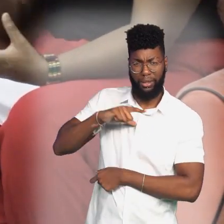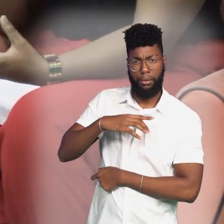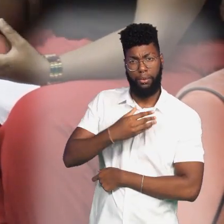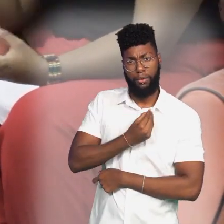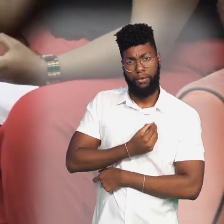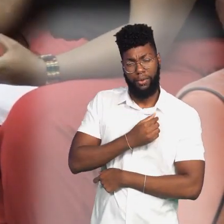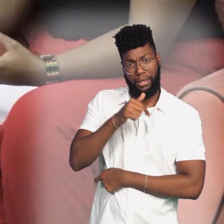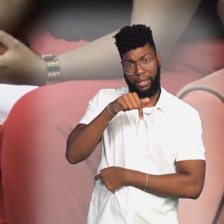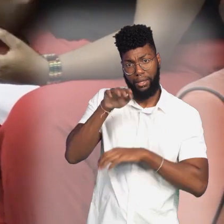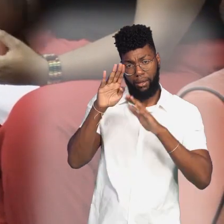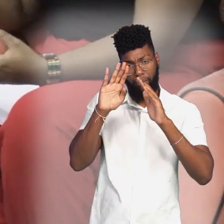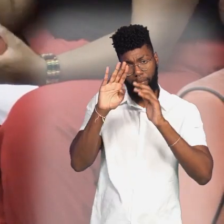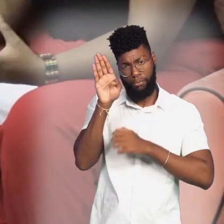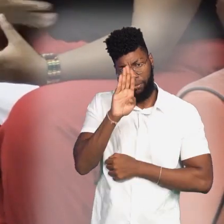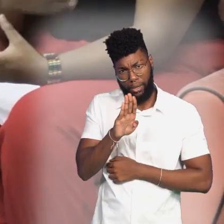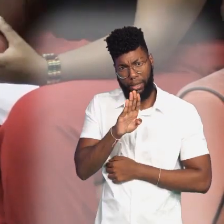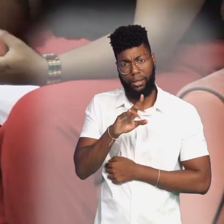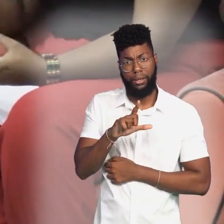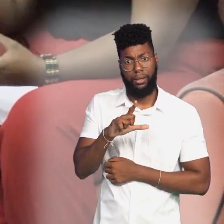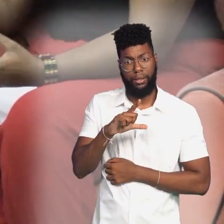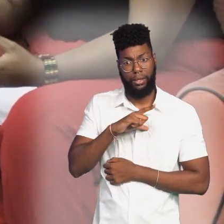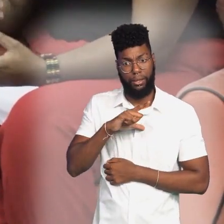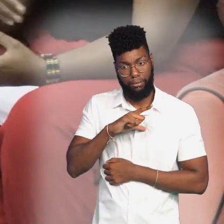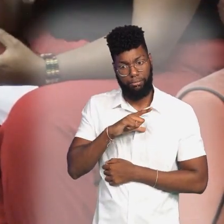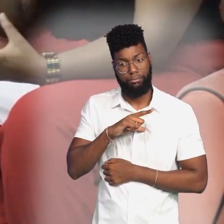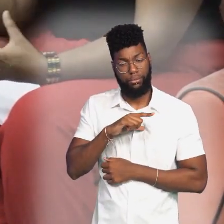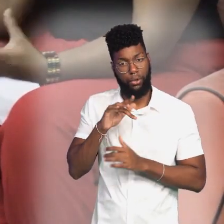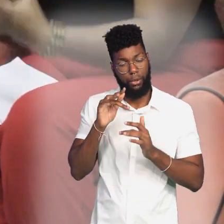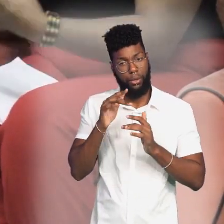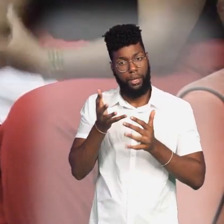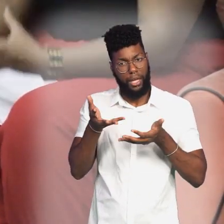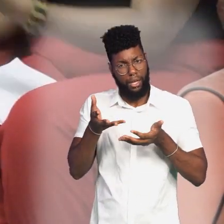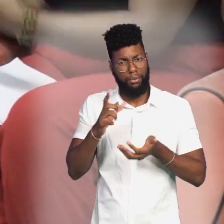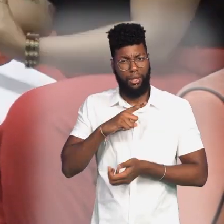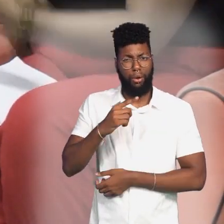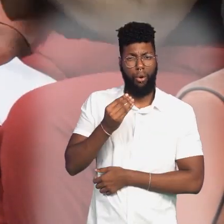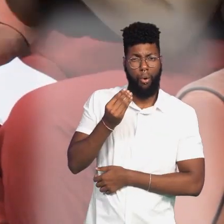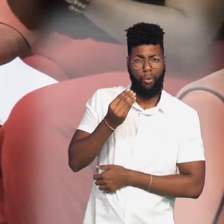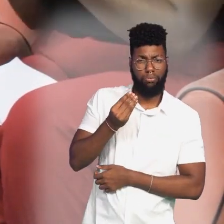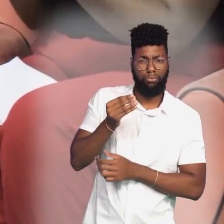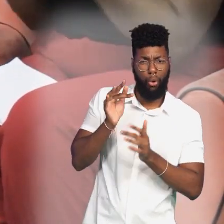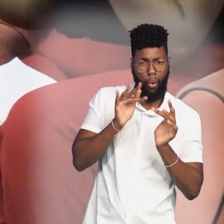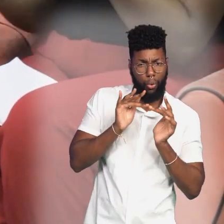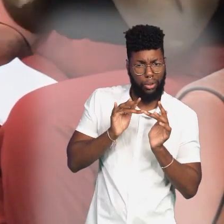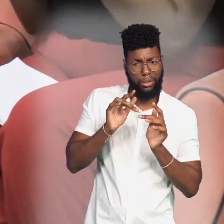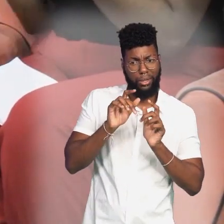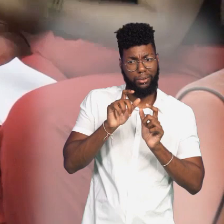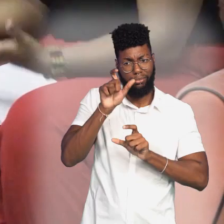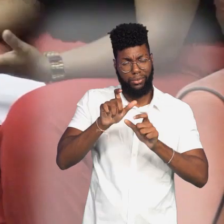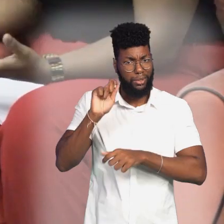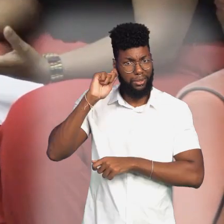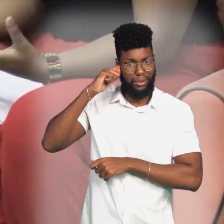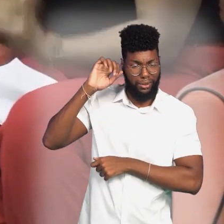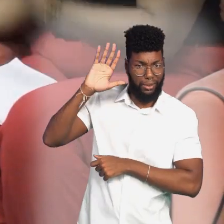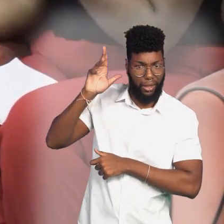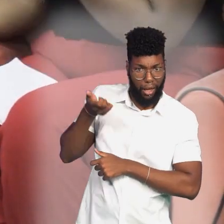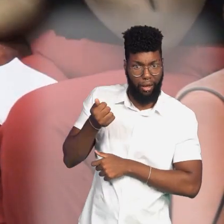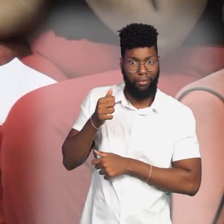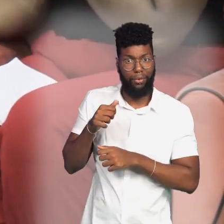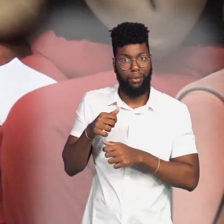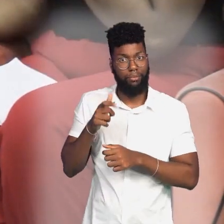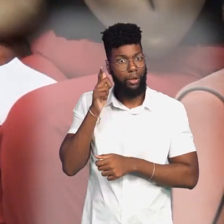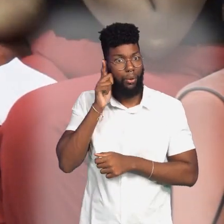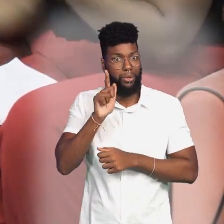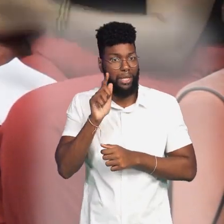essa proximidade com a África, enfim, com pessoas que estão de lá, para que a gente também consiga entender até um pouco